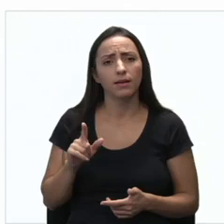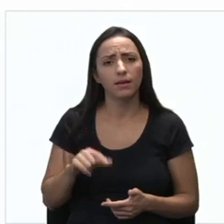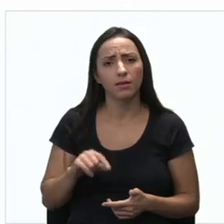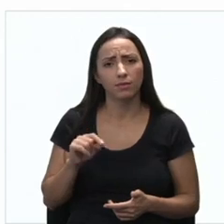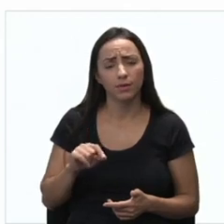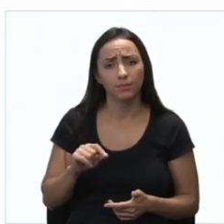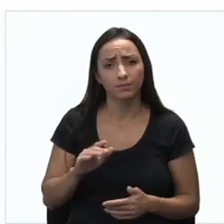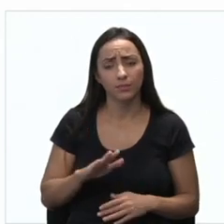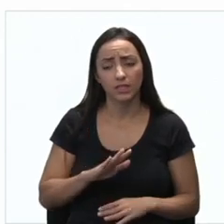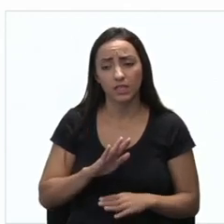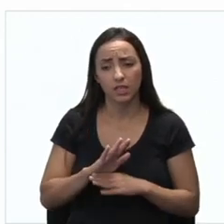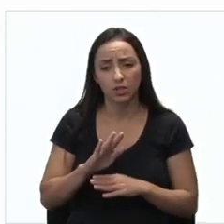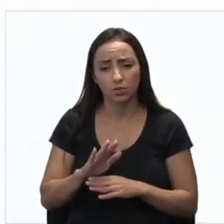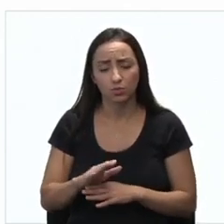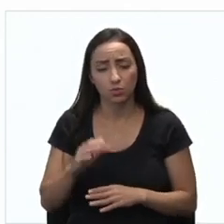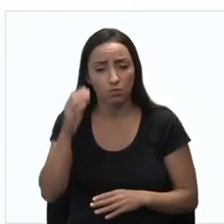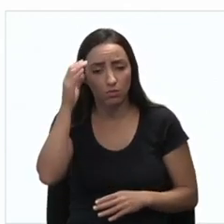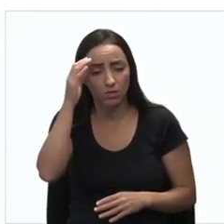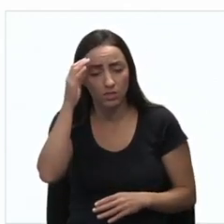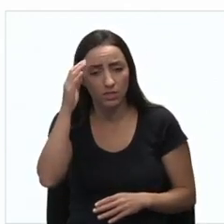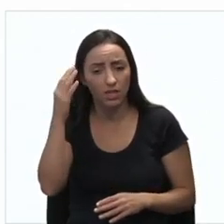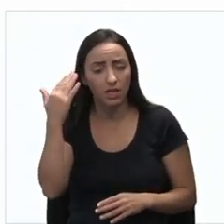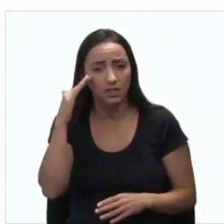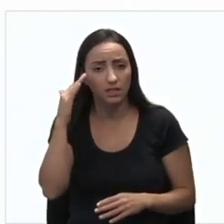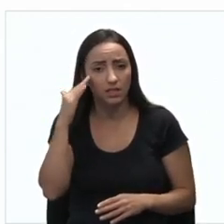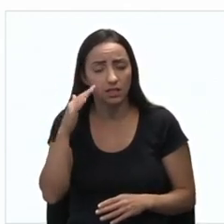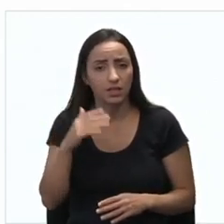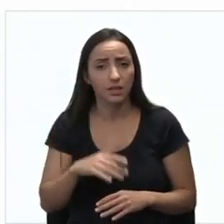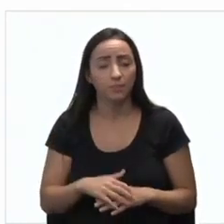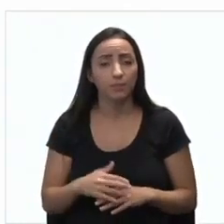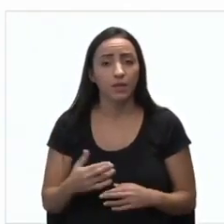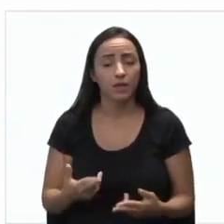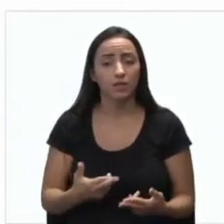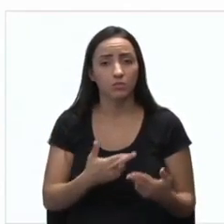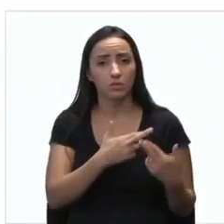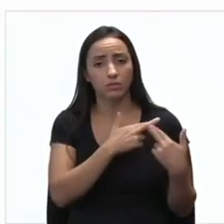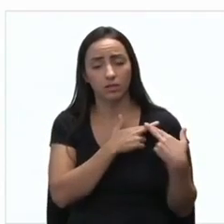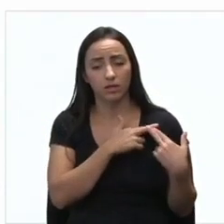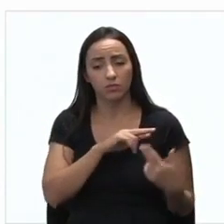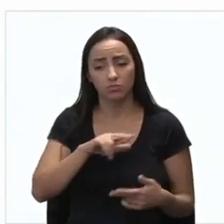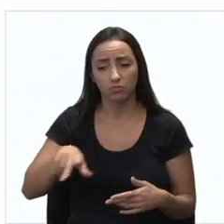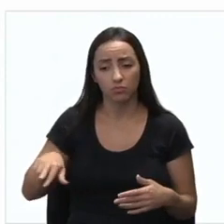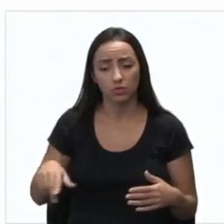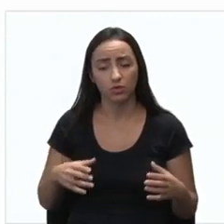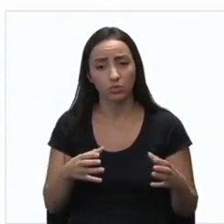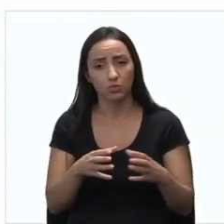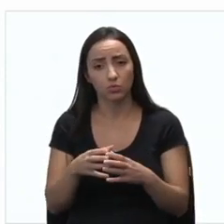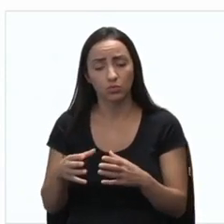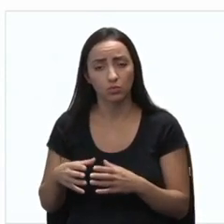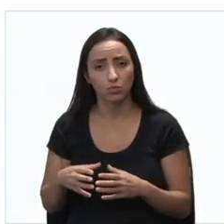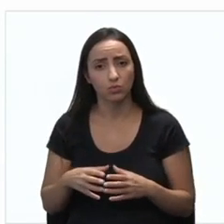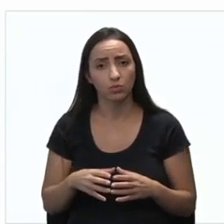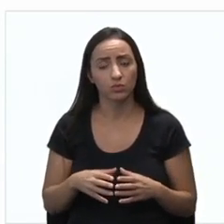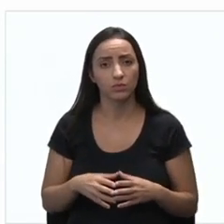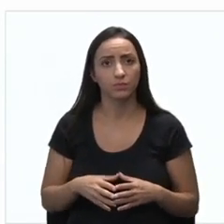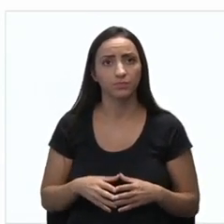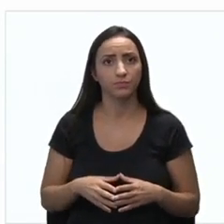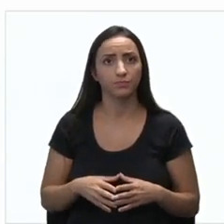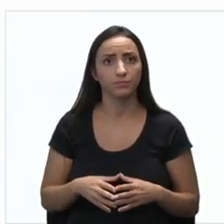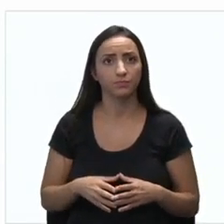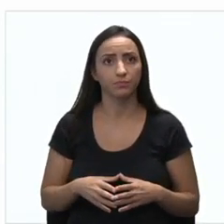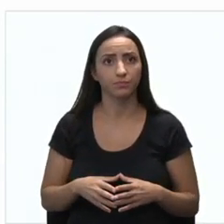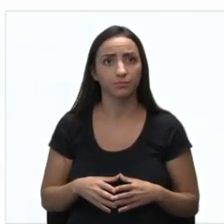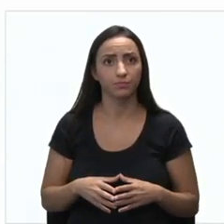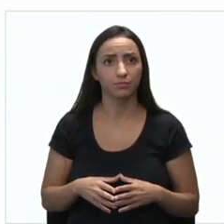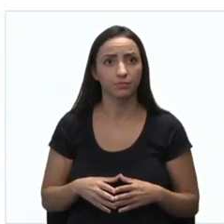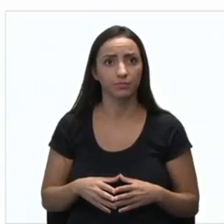facilitador e um conscientizador do papel de vários grupos que compõem a instituição, considerando a saúde e